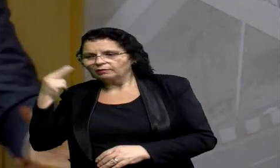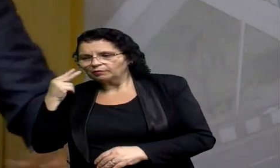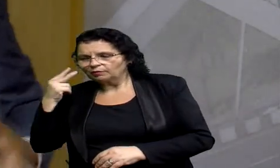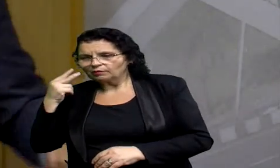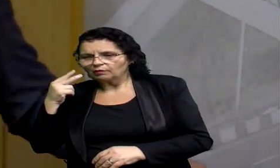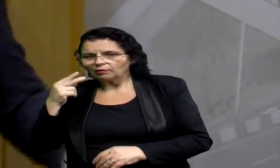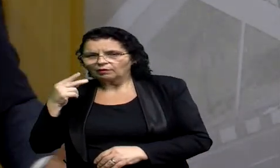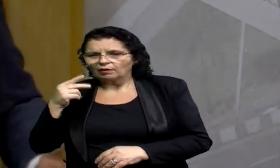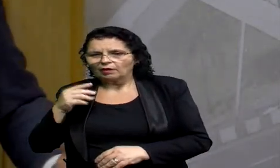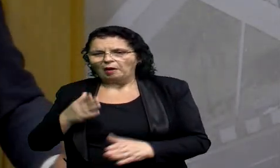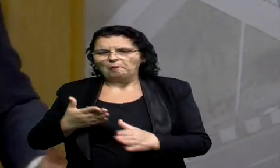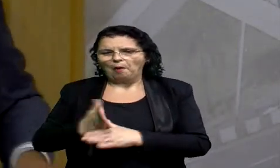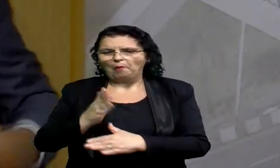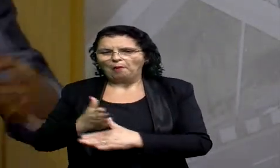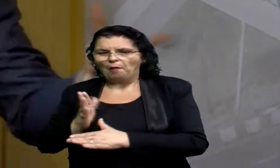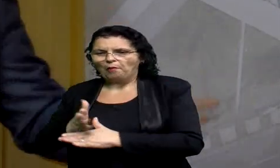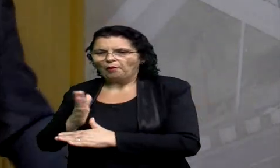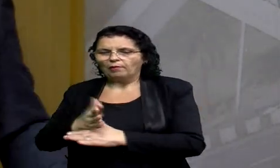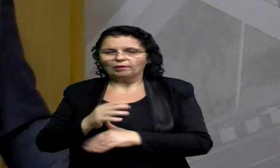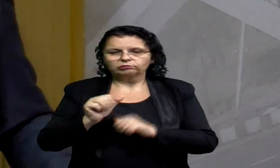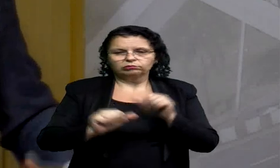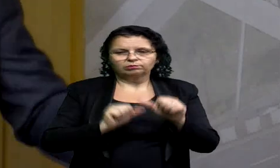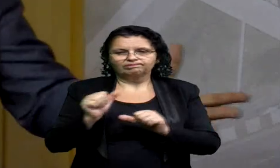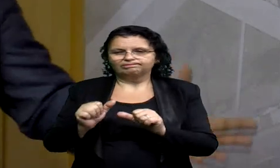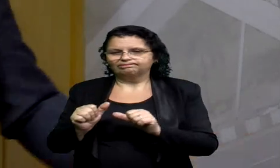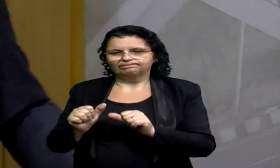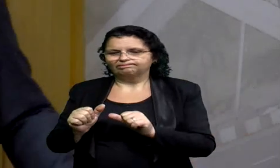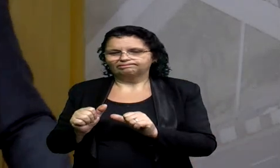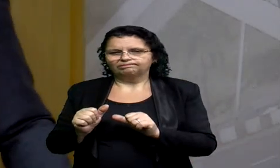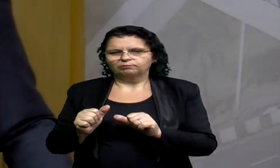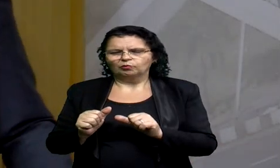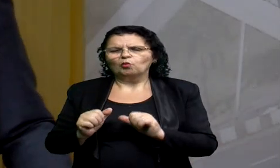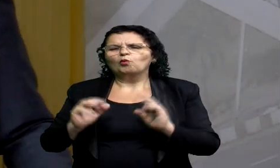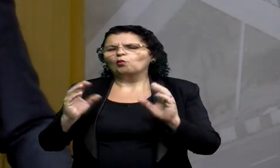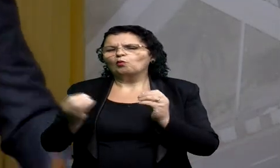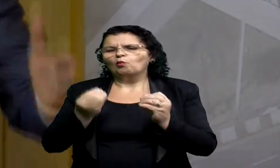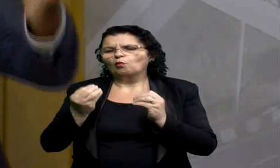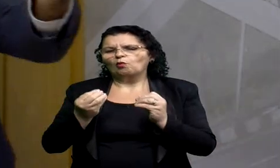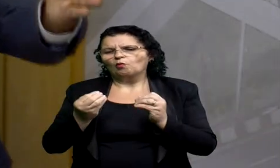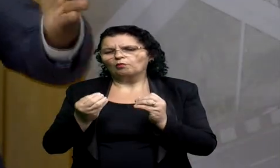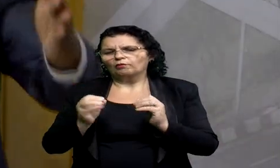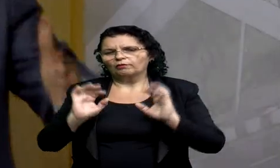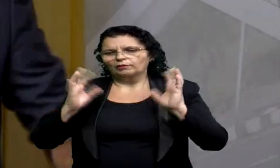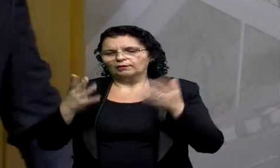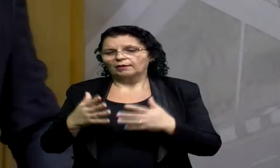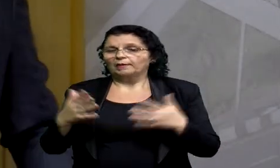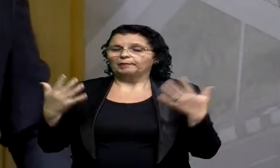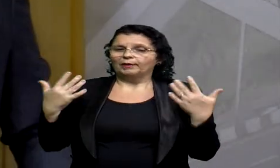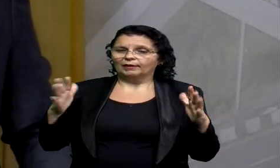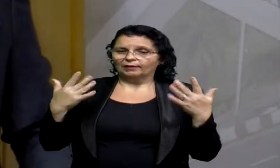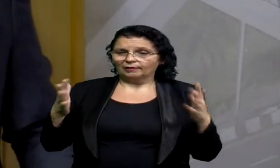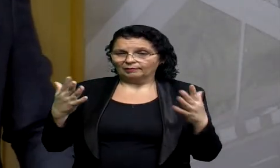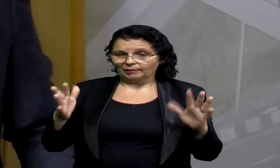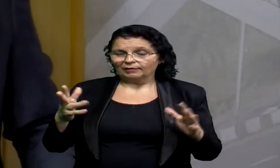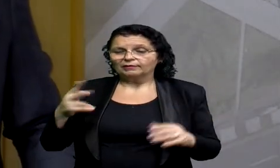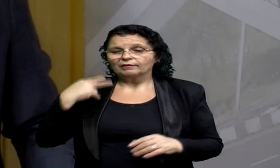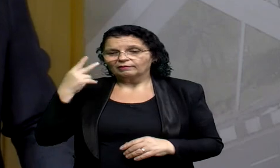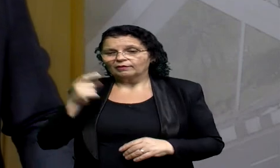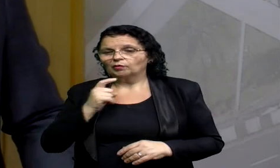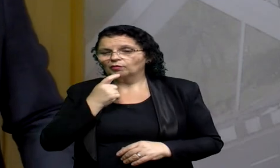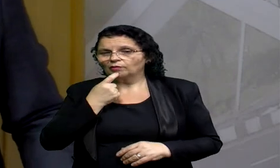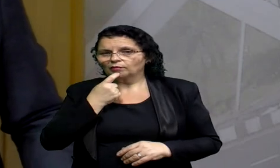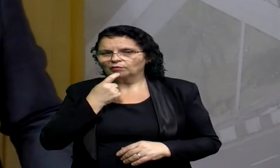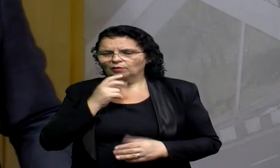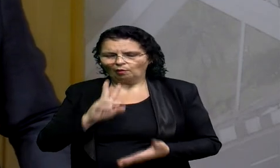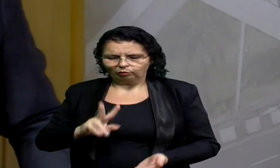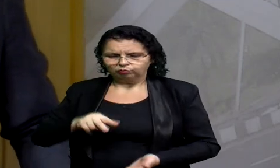e sair aprovando sair mudando como que vai virar a nossa cidade Então parabéns Vereador Batista pela